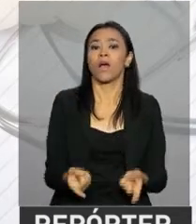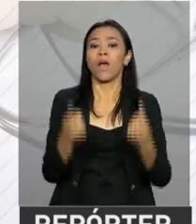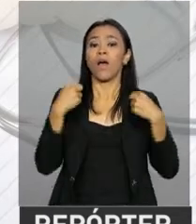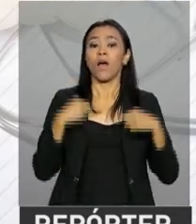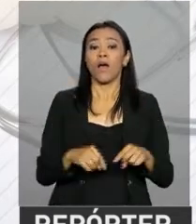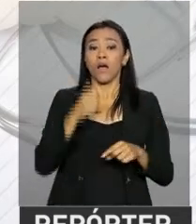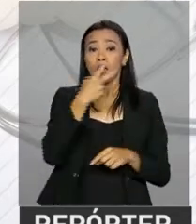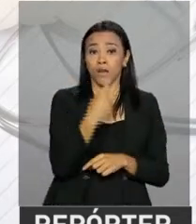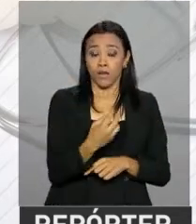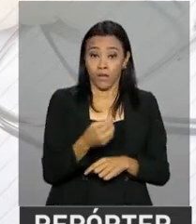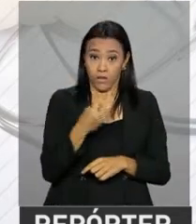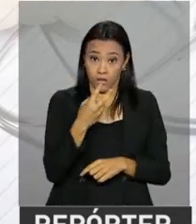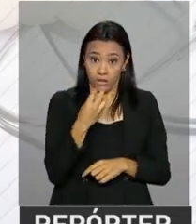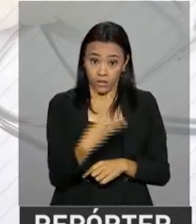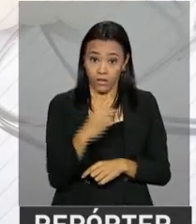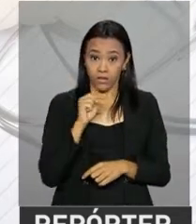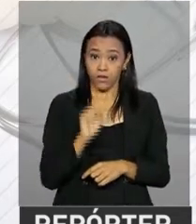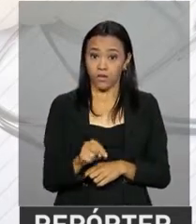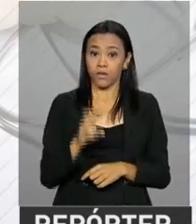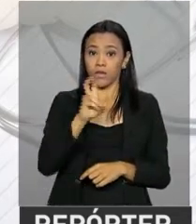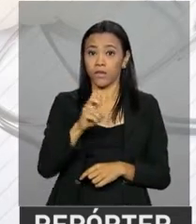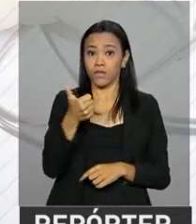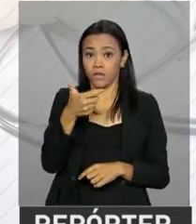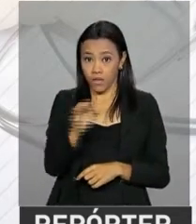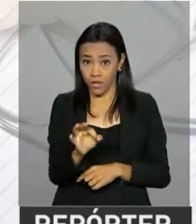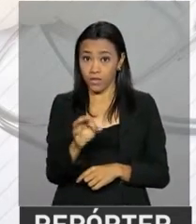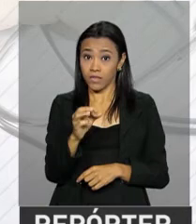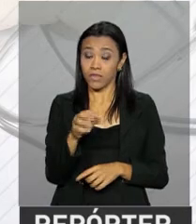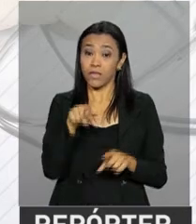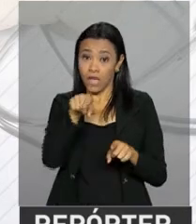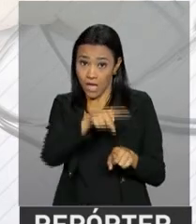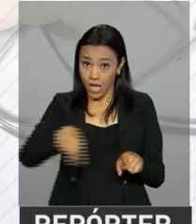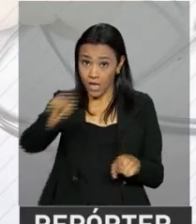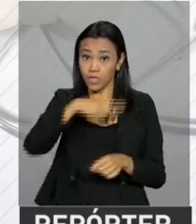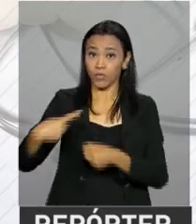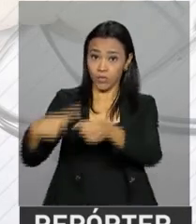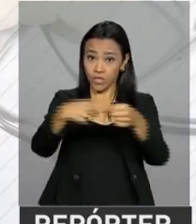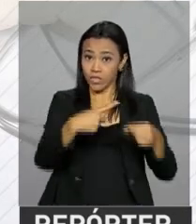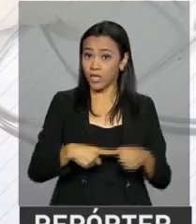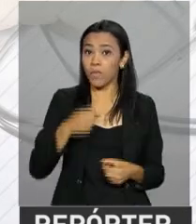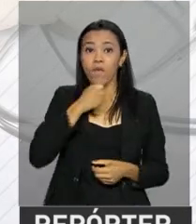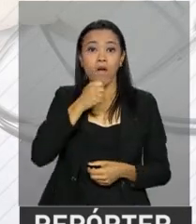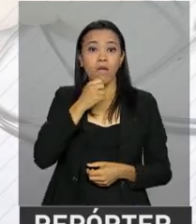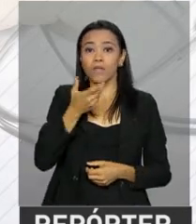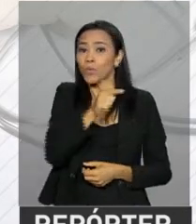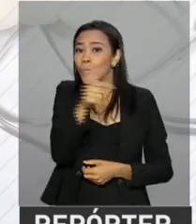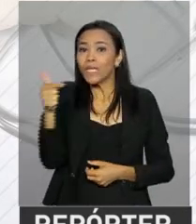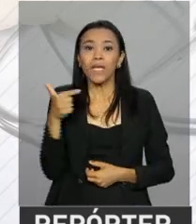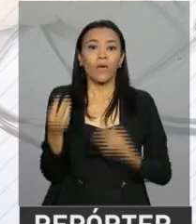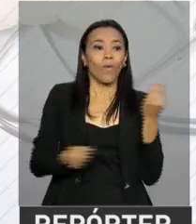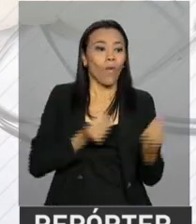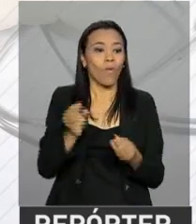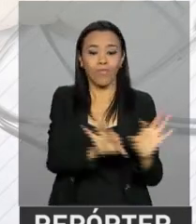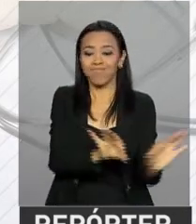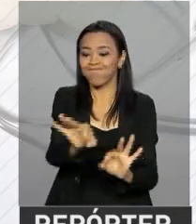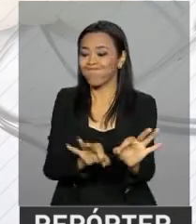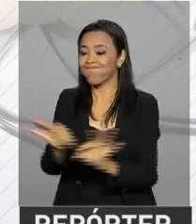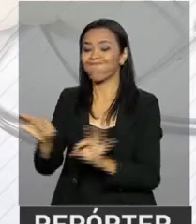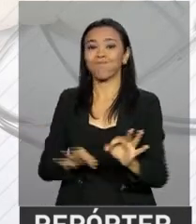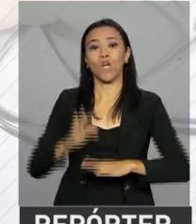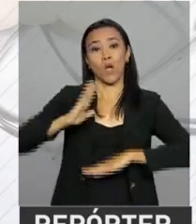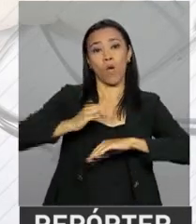dez municípios que ainda não aderiram 3054 afirmaram não ter estrutura ou profissionais